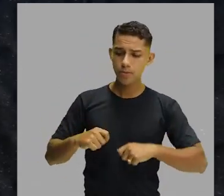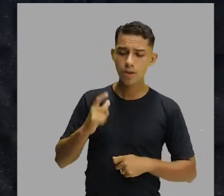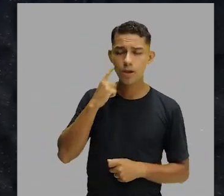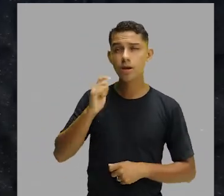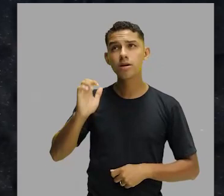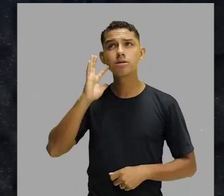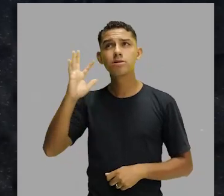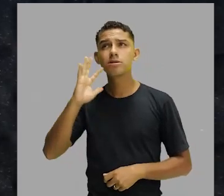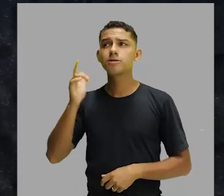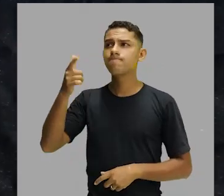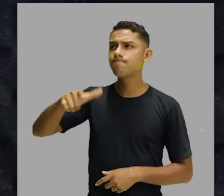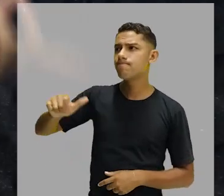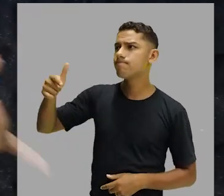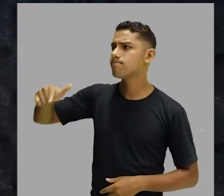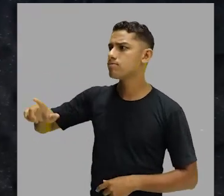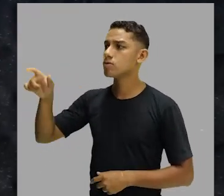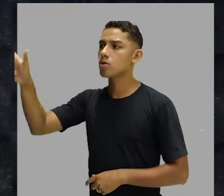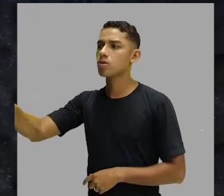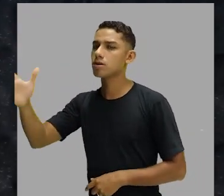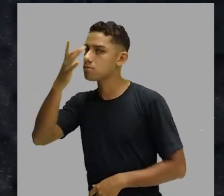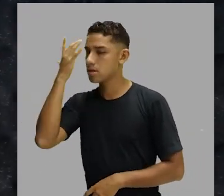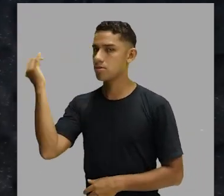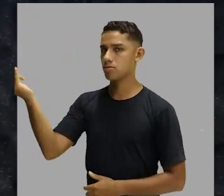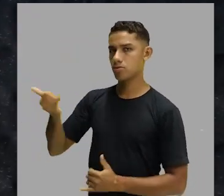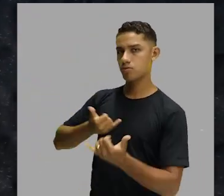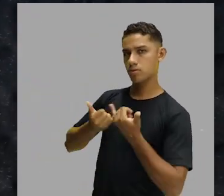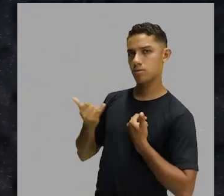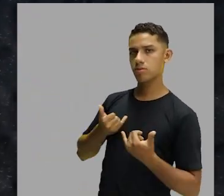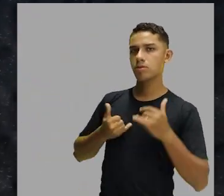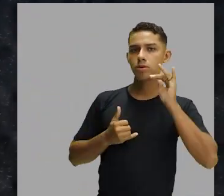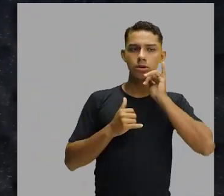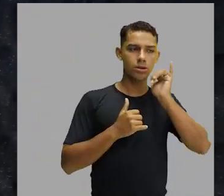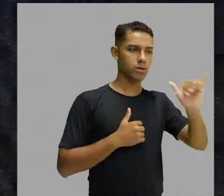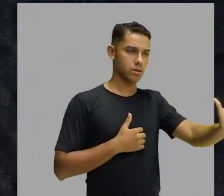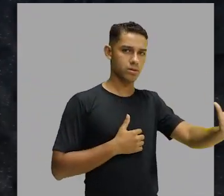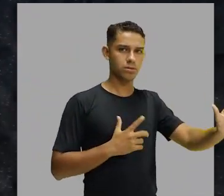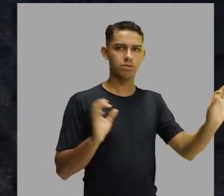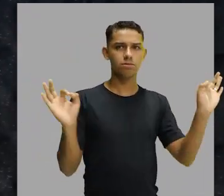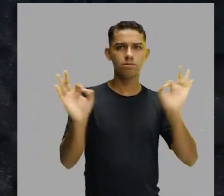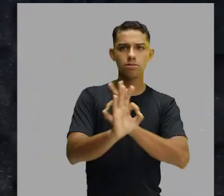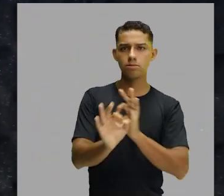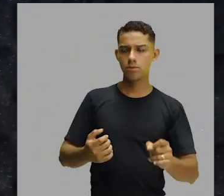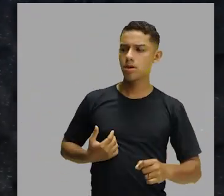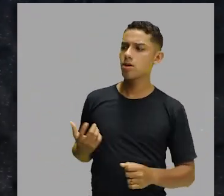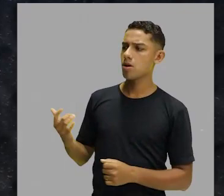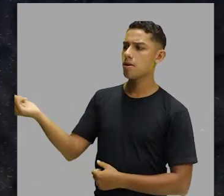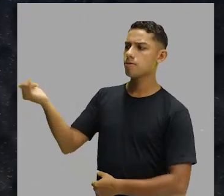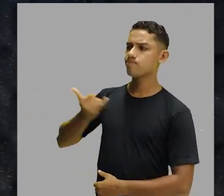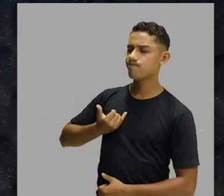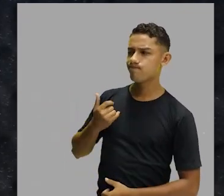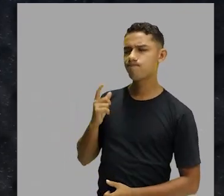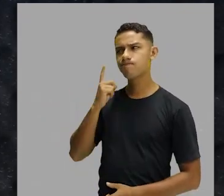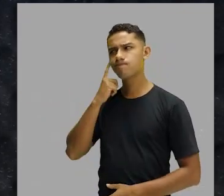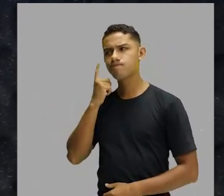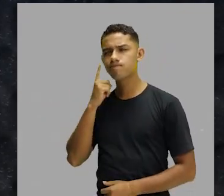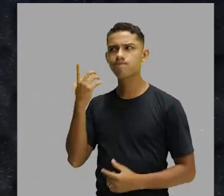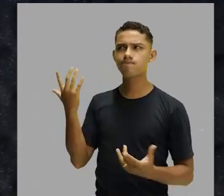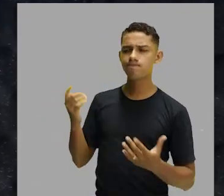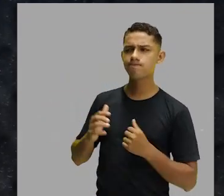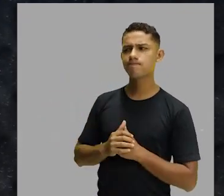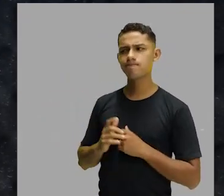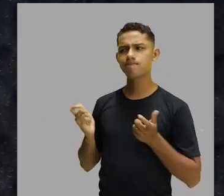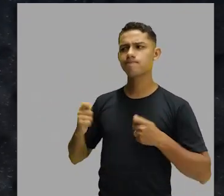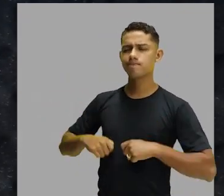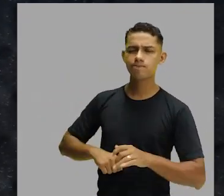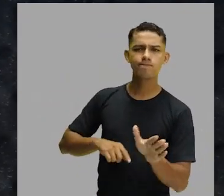mero repetidor do que os outros dizem. Então, investigar, ir além, passou a ser algo